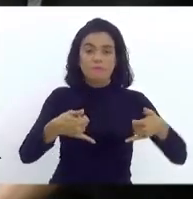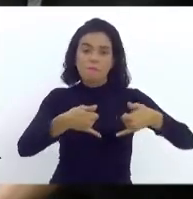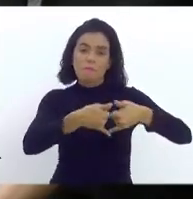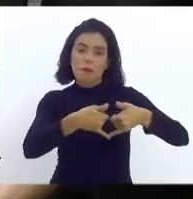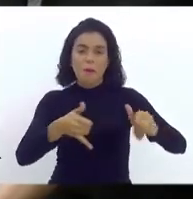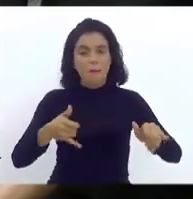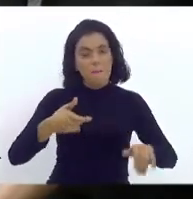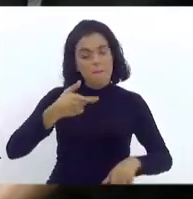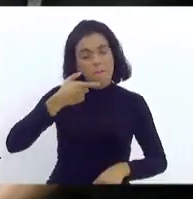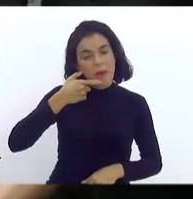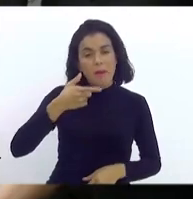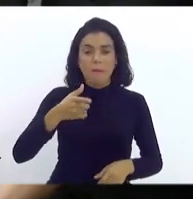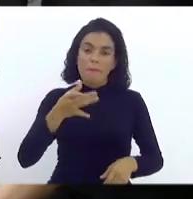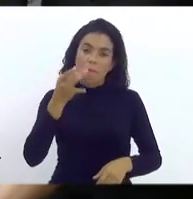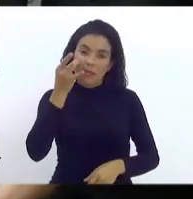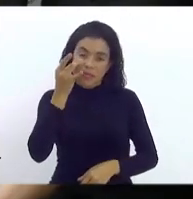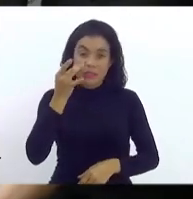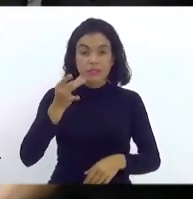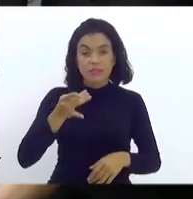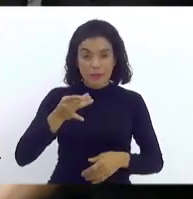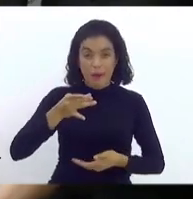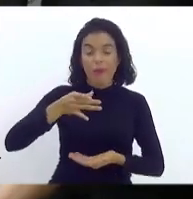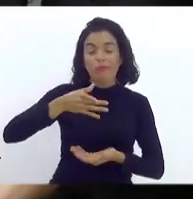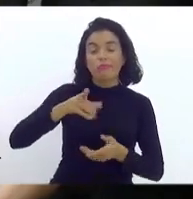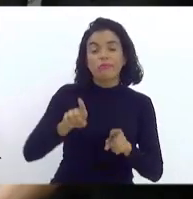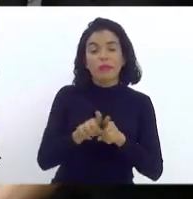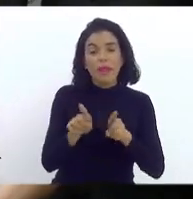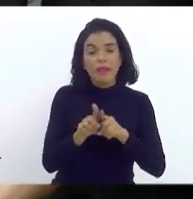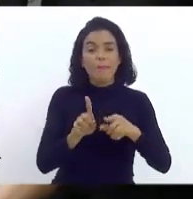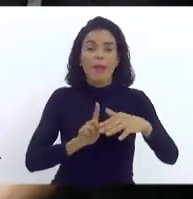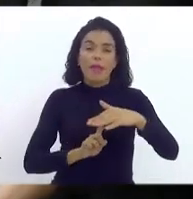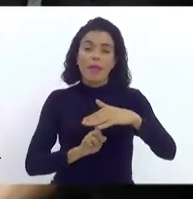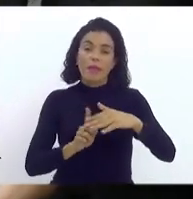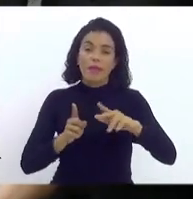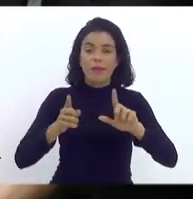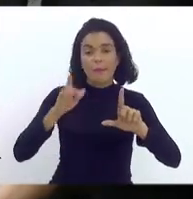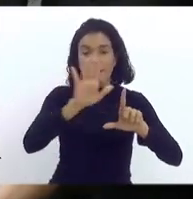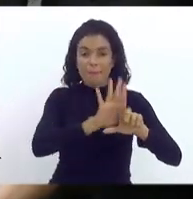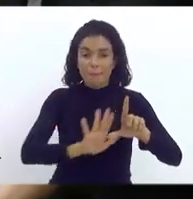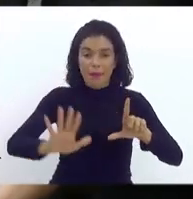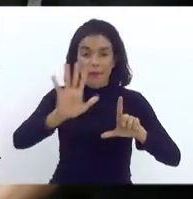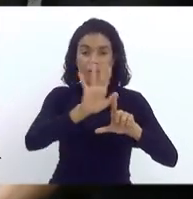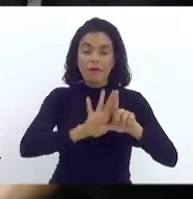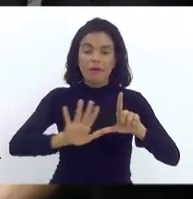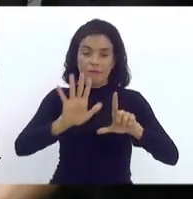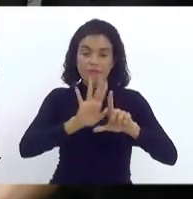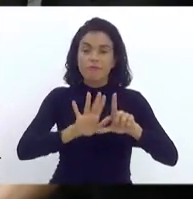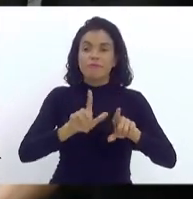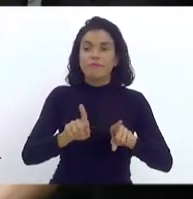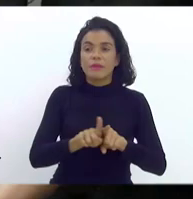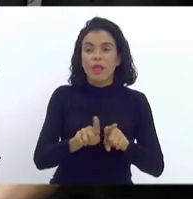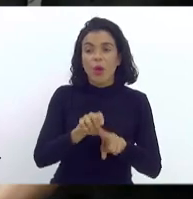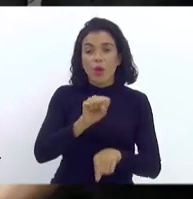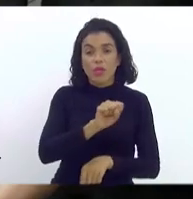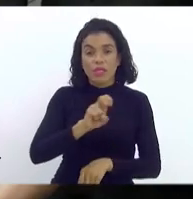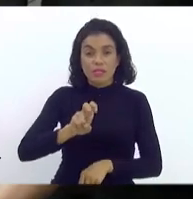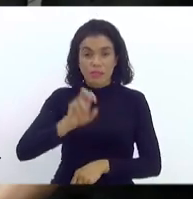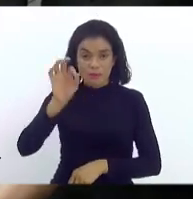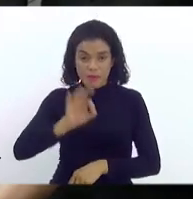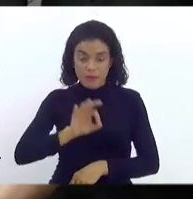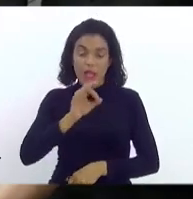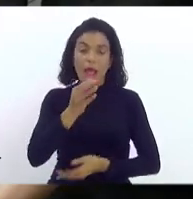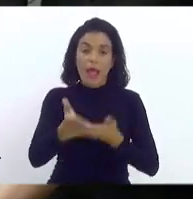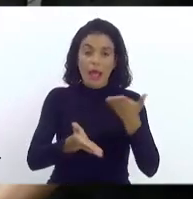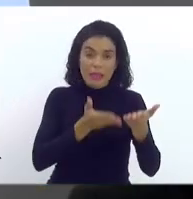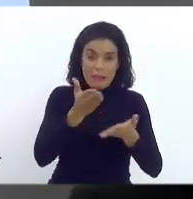deseja. Temos atendimento presencial, plataformas digitais, como o Mianato, de que hoje 85% dos